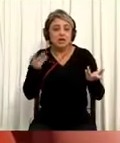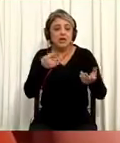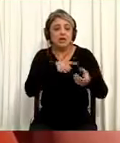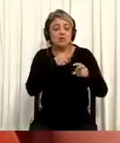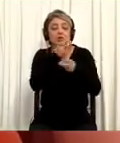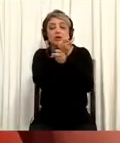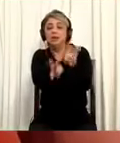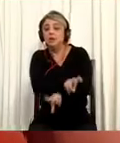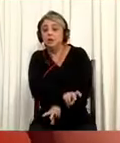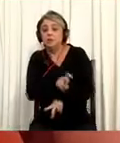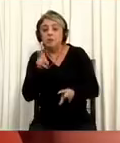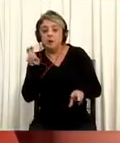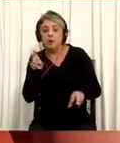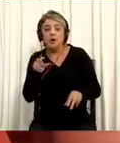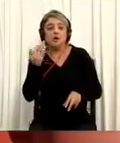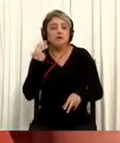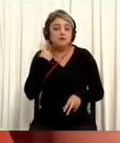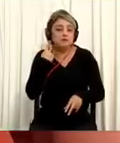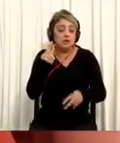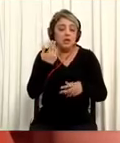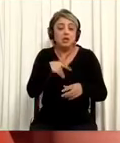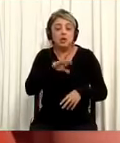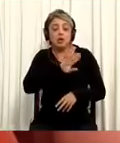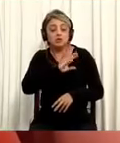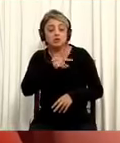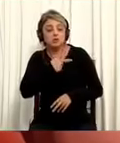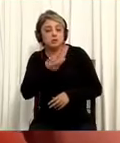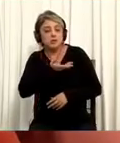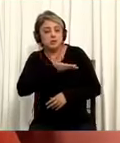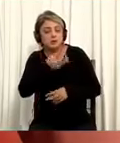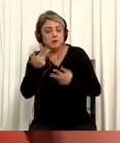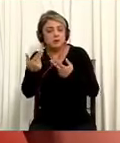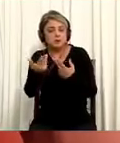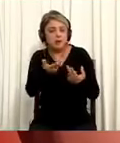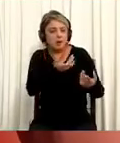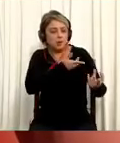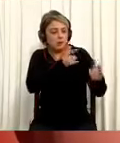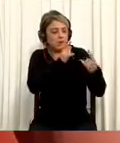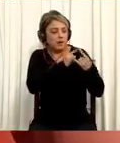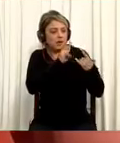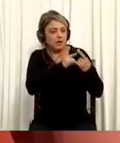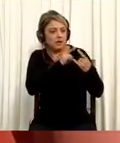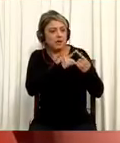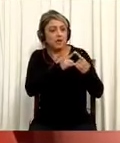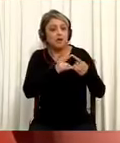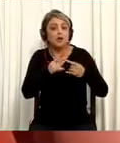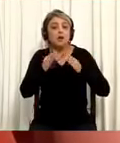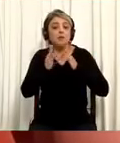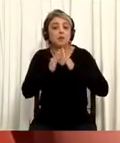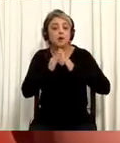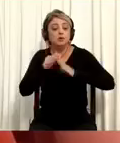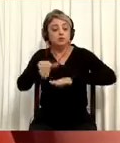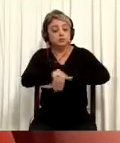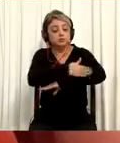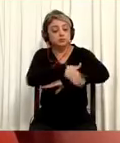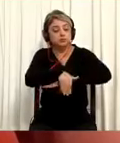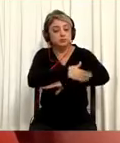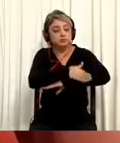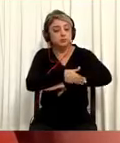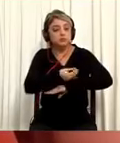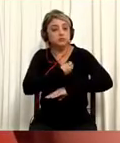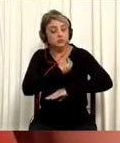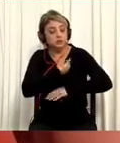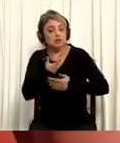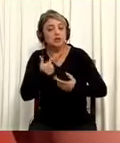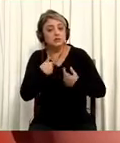quilombolas, os nossos irmãos, companheiros aí, como a Ellen falou, moradoras em situação de rua, e nós